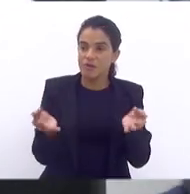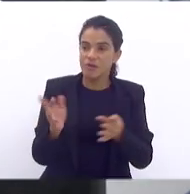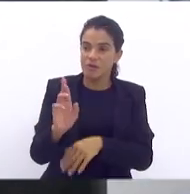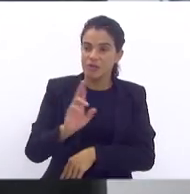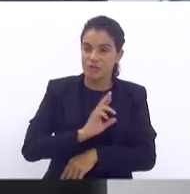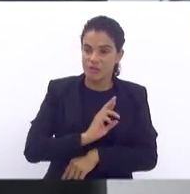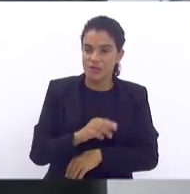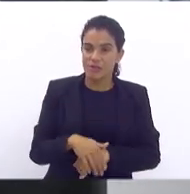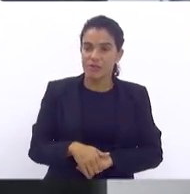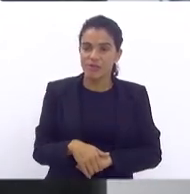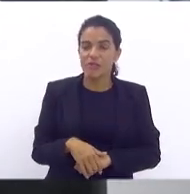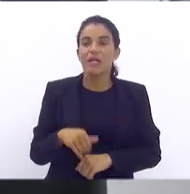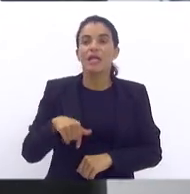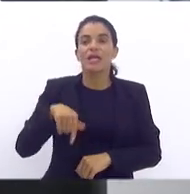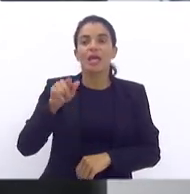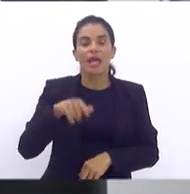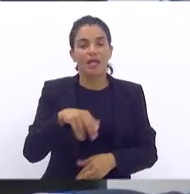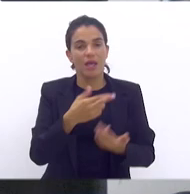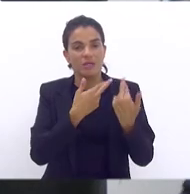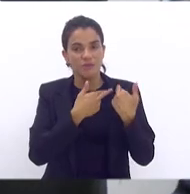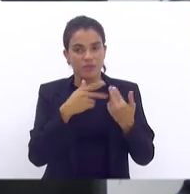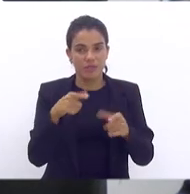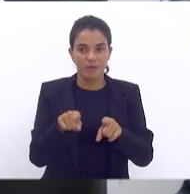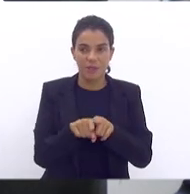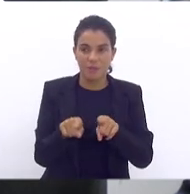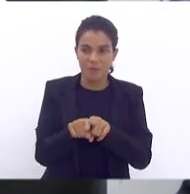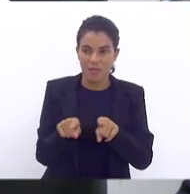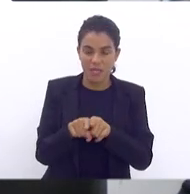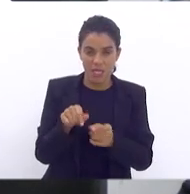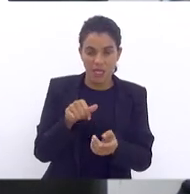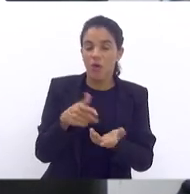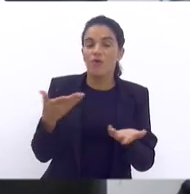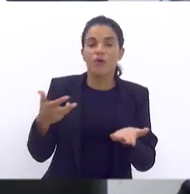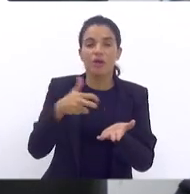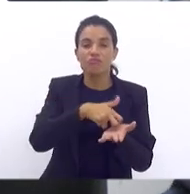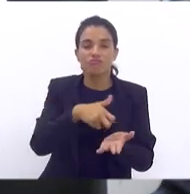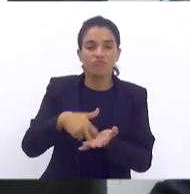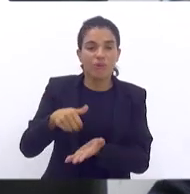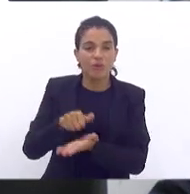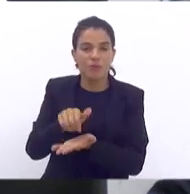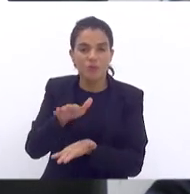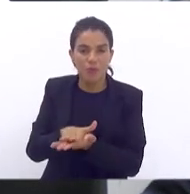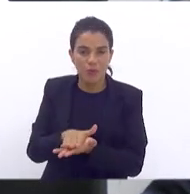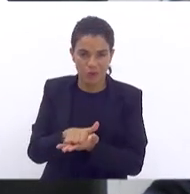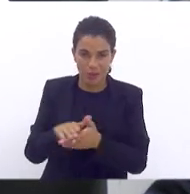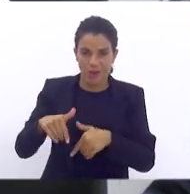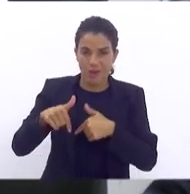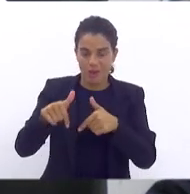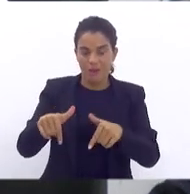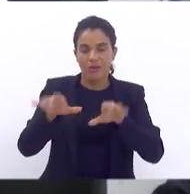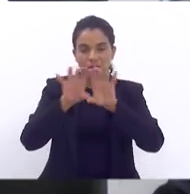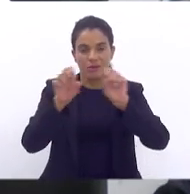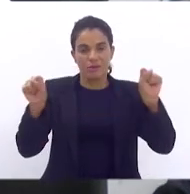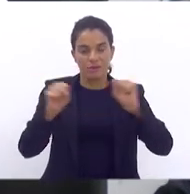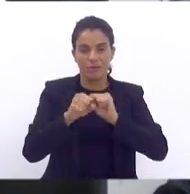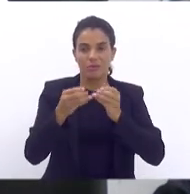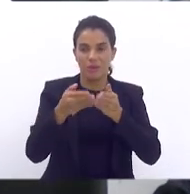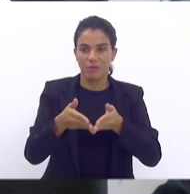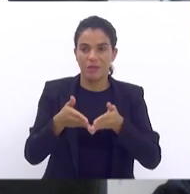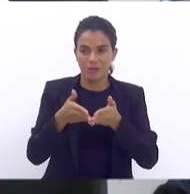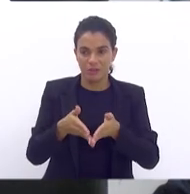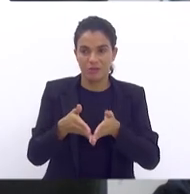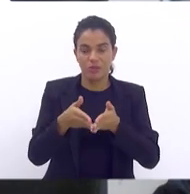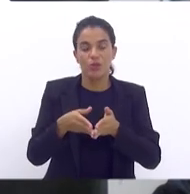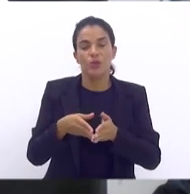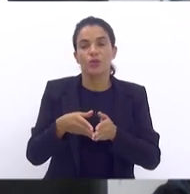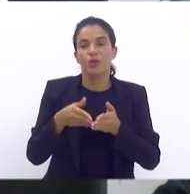responder. Ó. Quem são os responsáveis e quais foram as sanções e multas aplicadas pelo Tribunal Marítimo no caso da colisão do navio